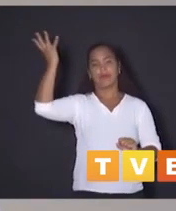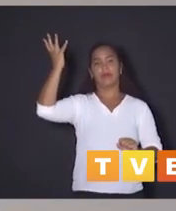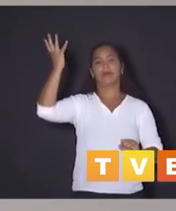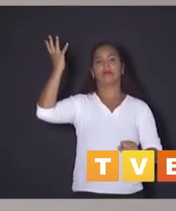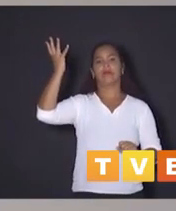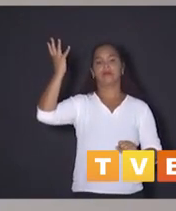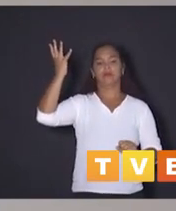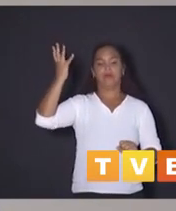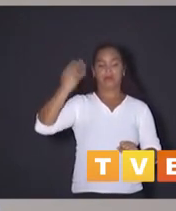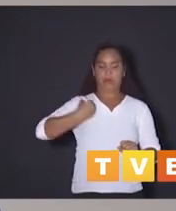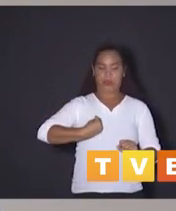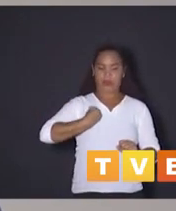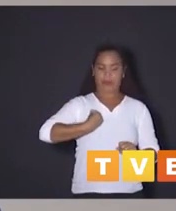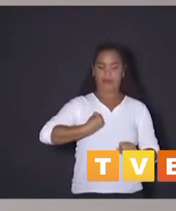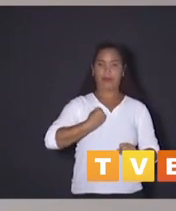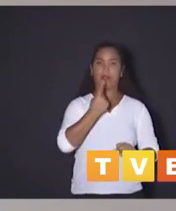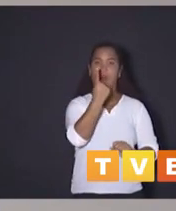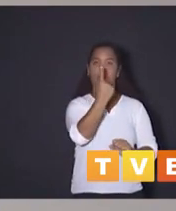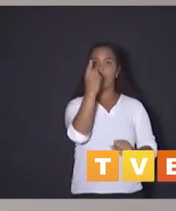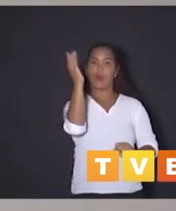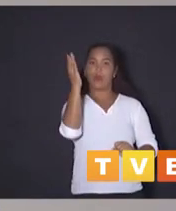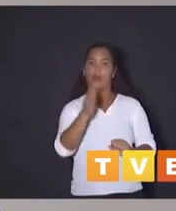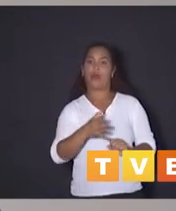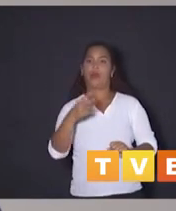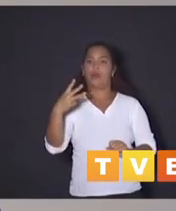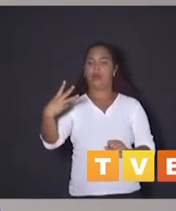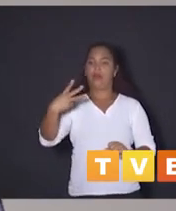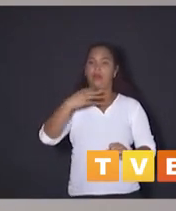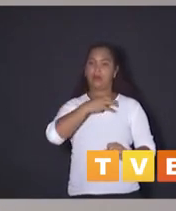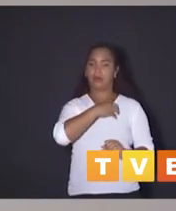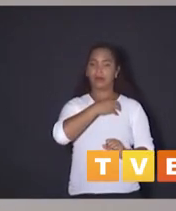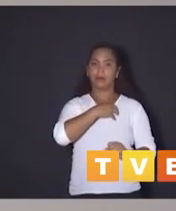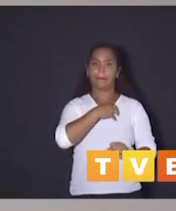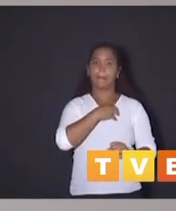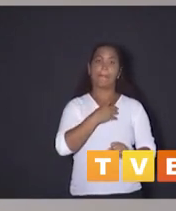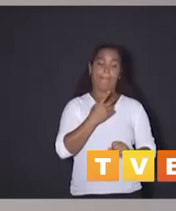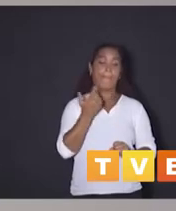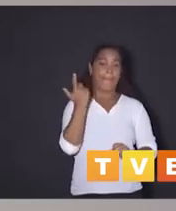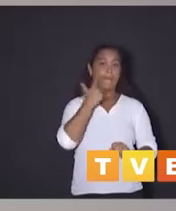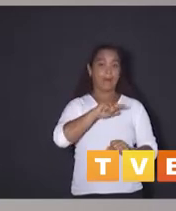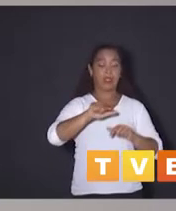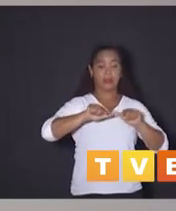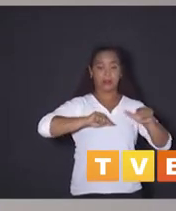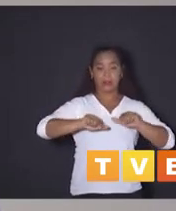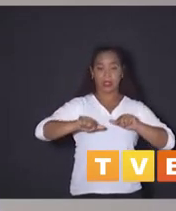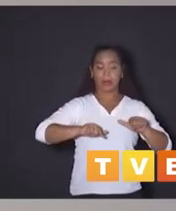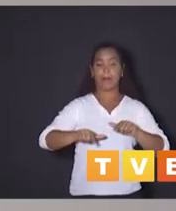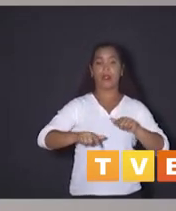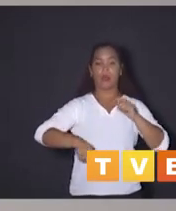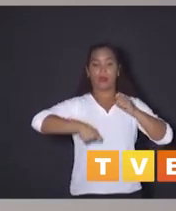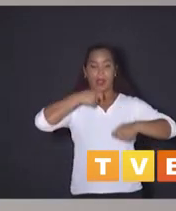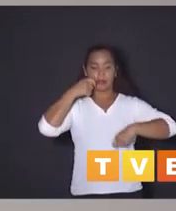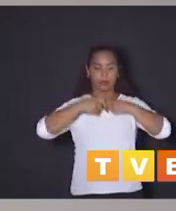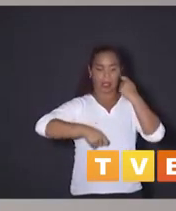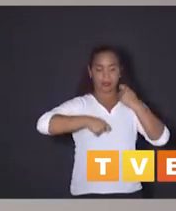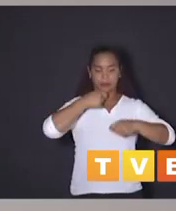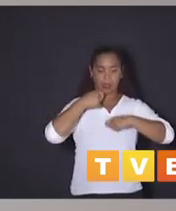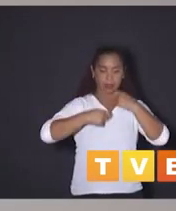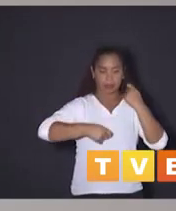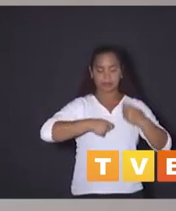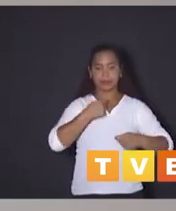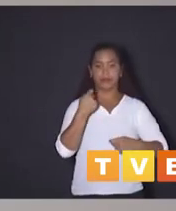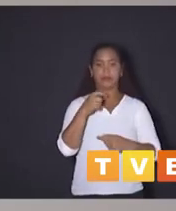desse quase um terço da população baiana no sentido da geração de renda eo hábito alimentar ele é esse a gente